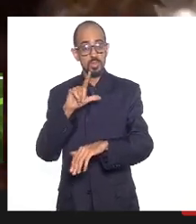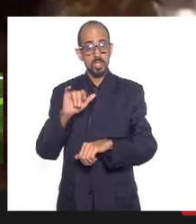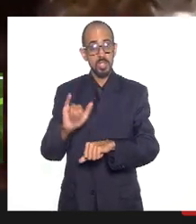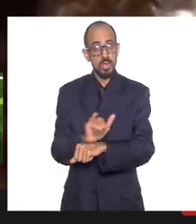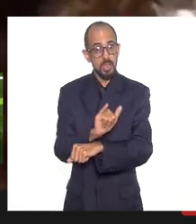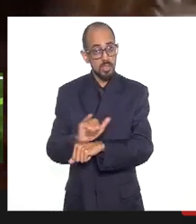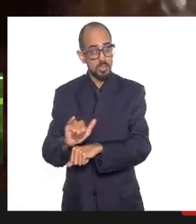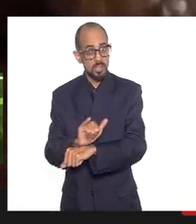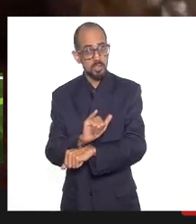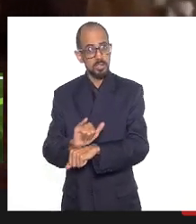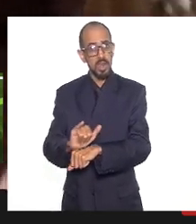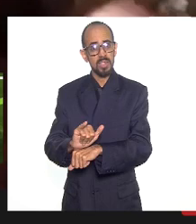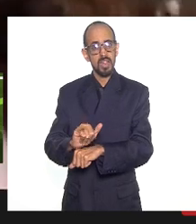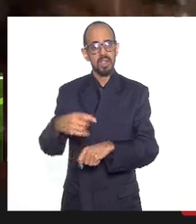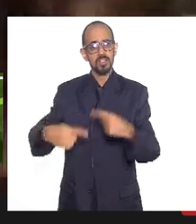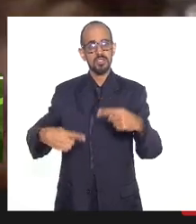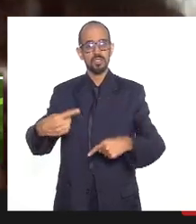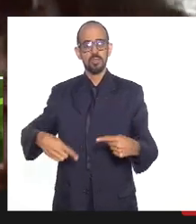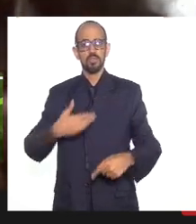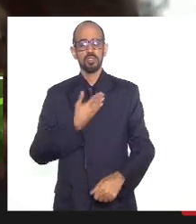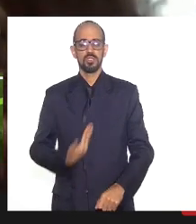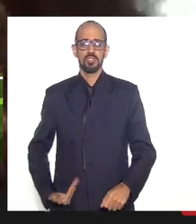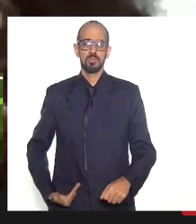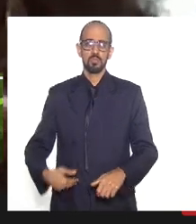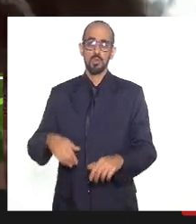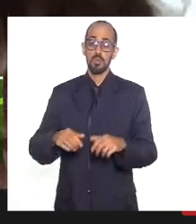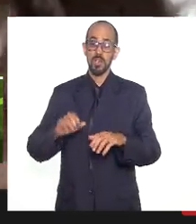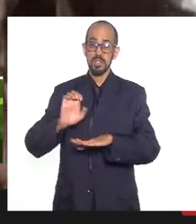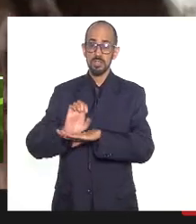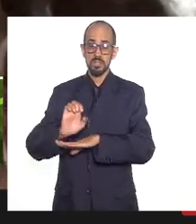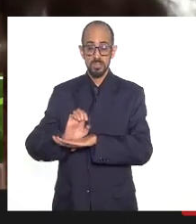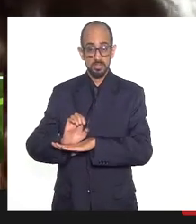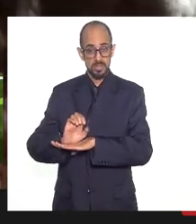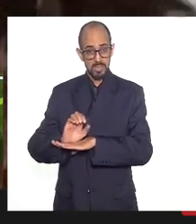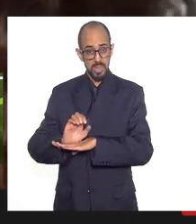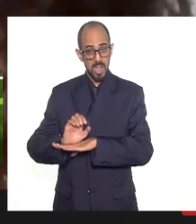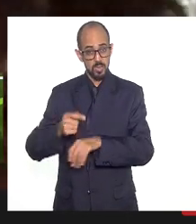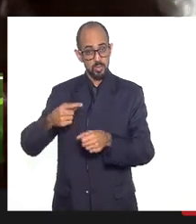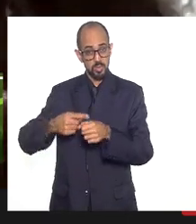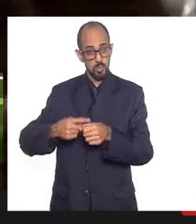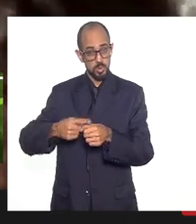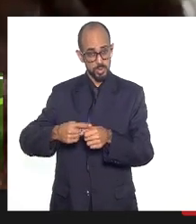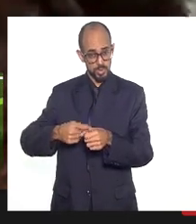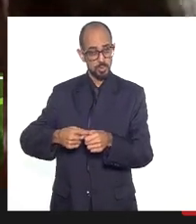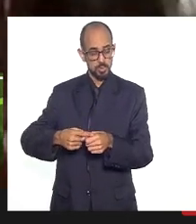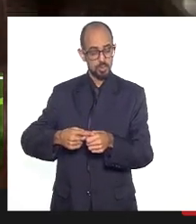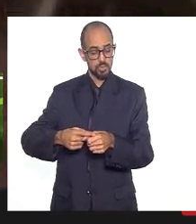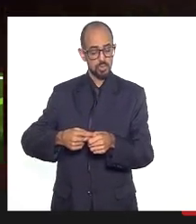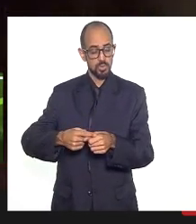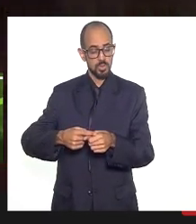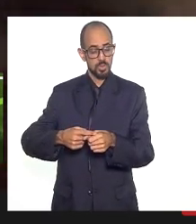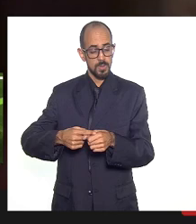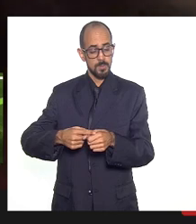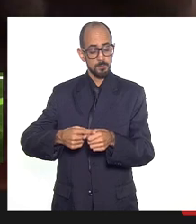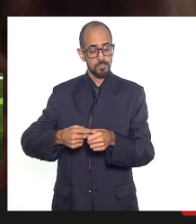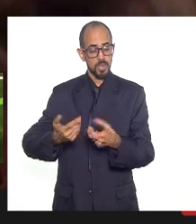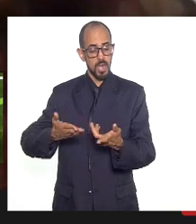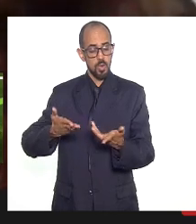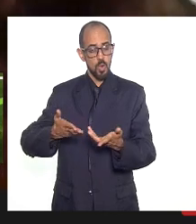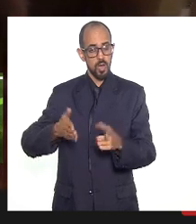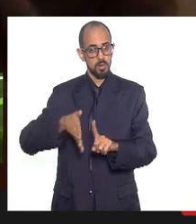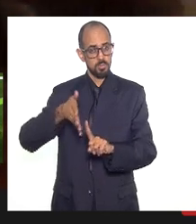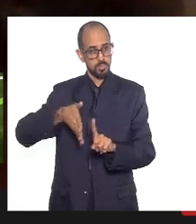articule essas políticas entre estados e municípios. E aí, para finalizar